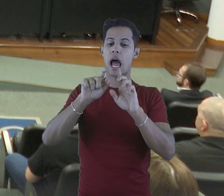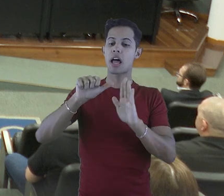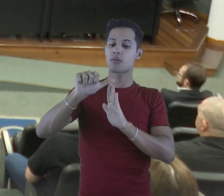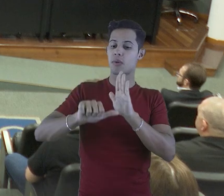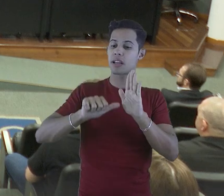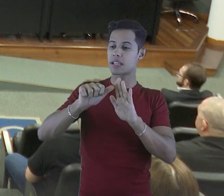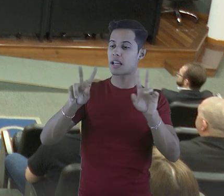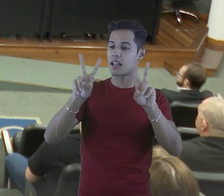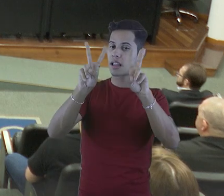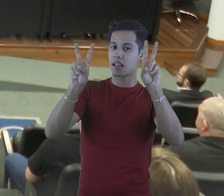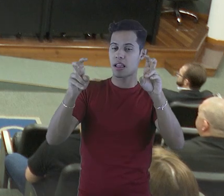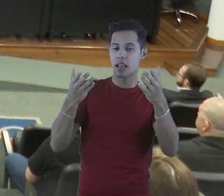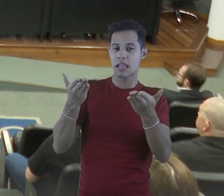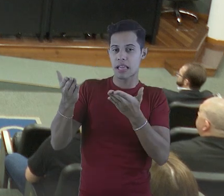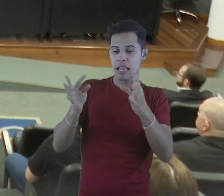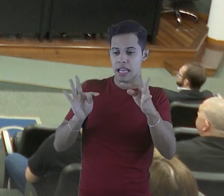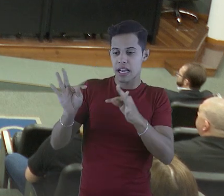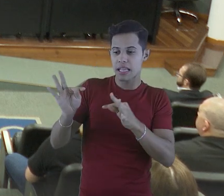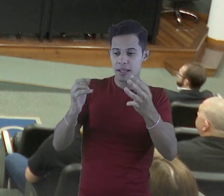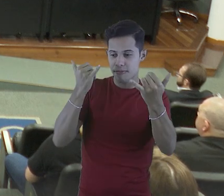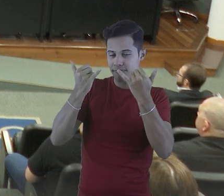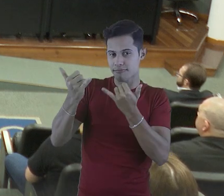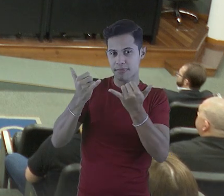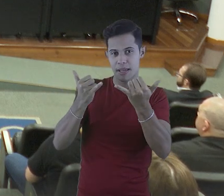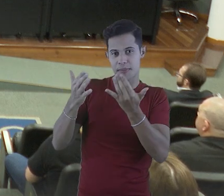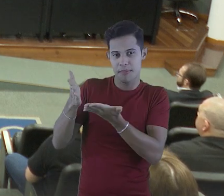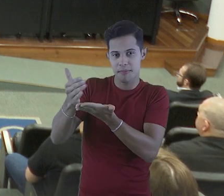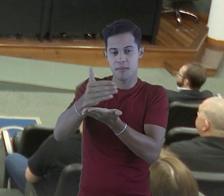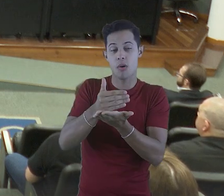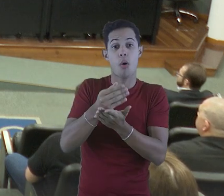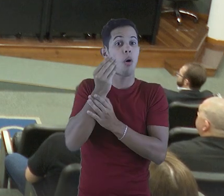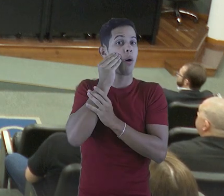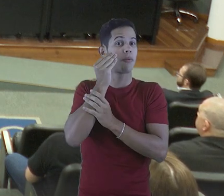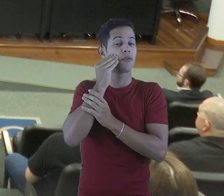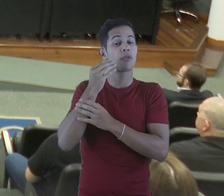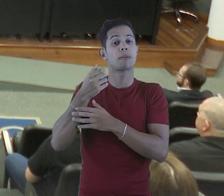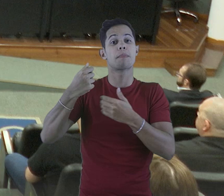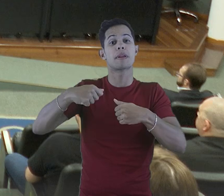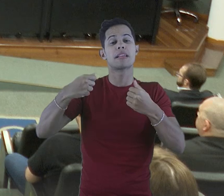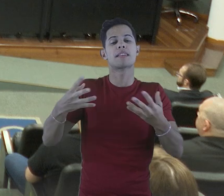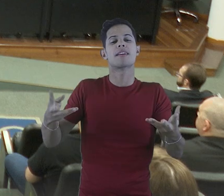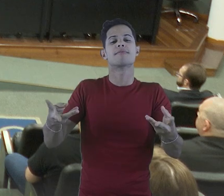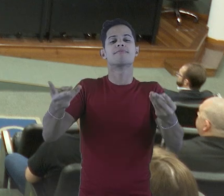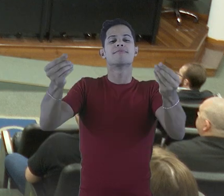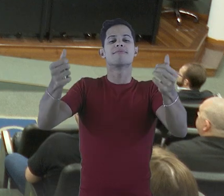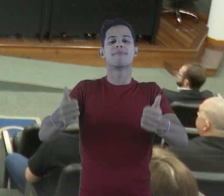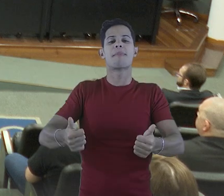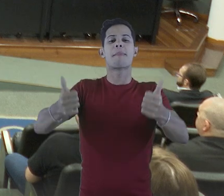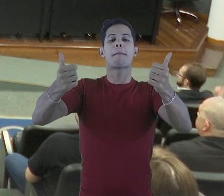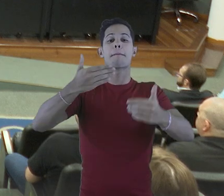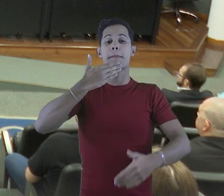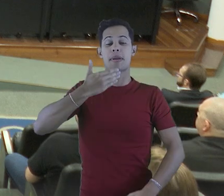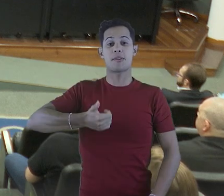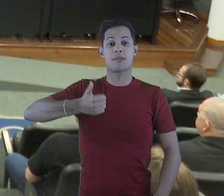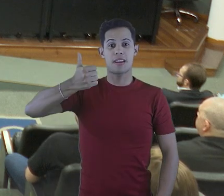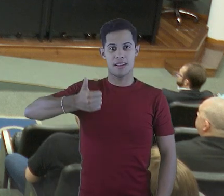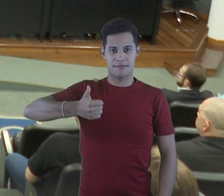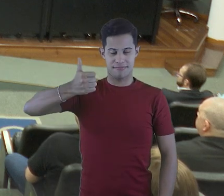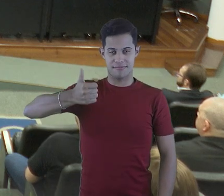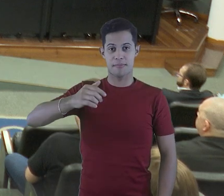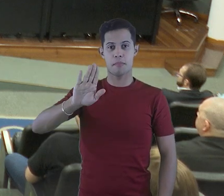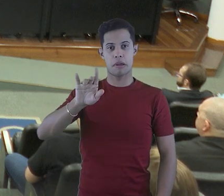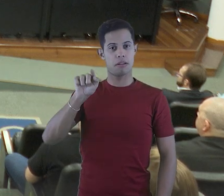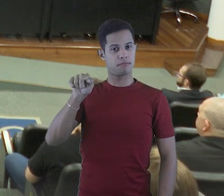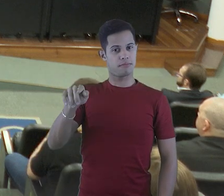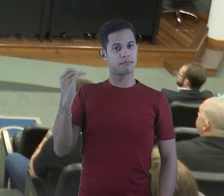forma clara e atualizada sobre o tratamento de dados é claro que isso precisa de um aprimoramento como em todas as questões precisamos